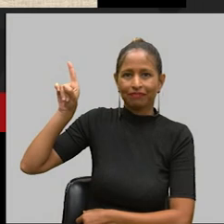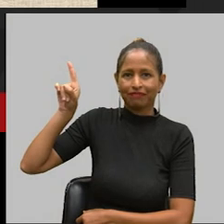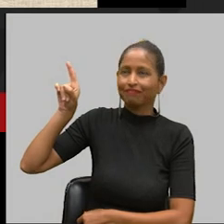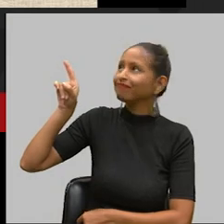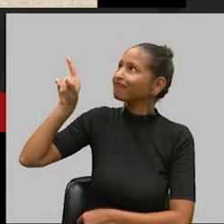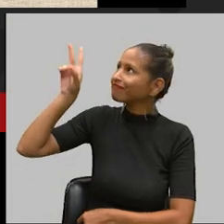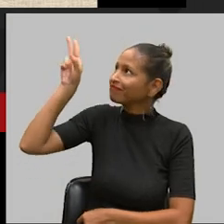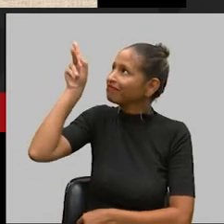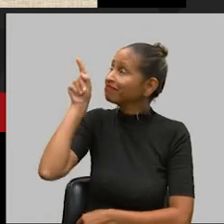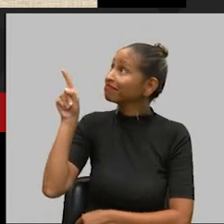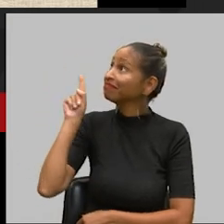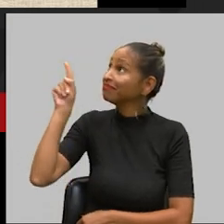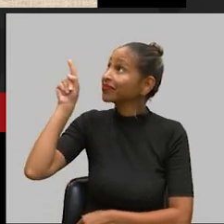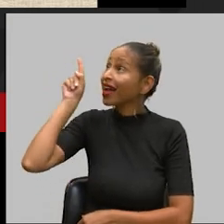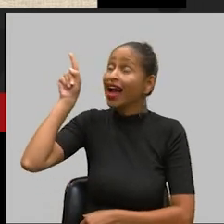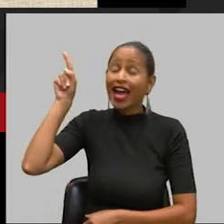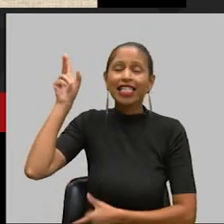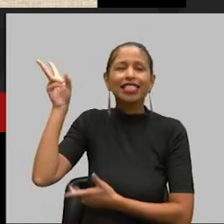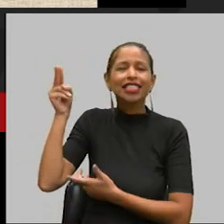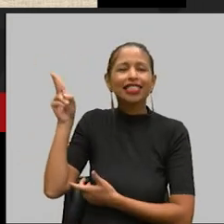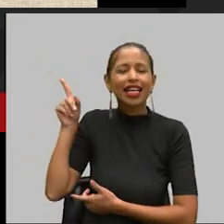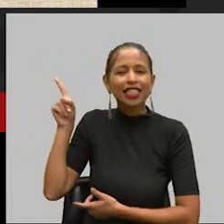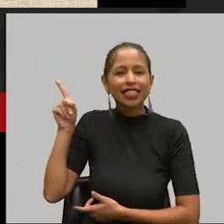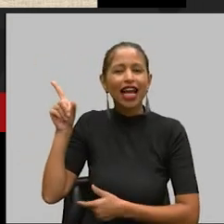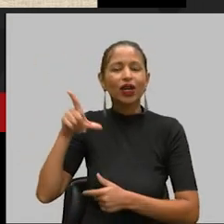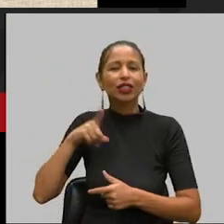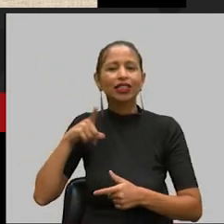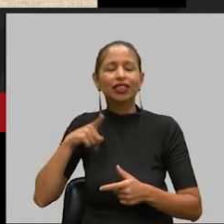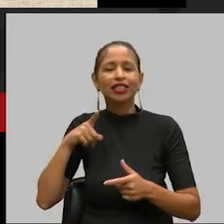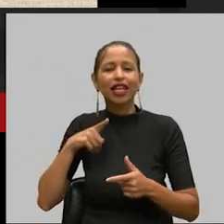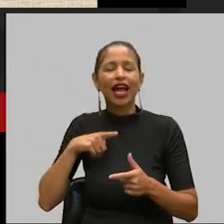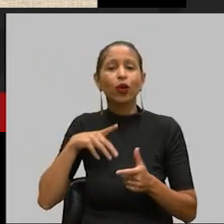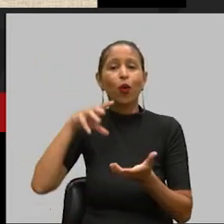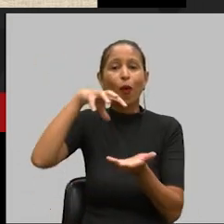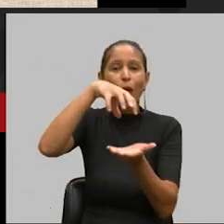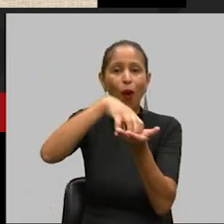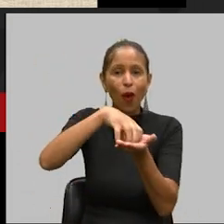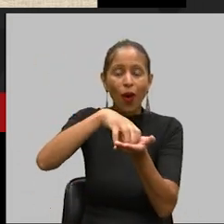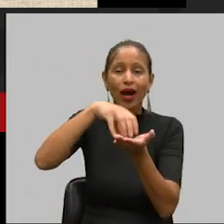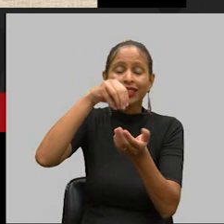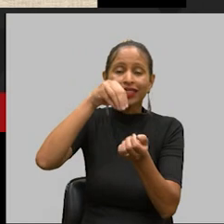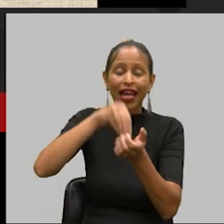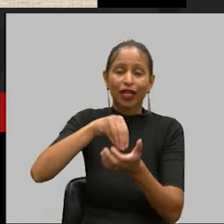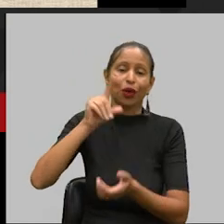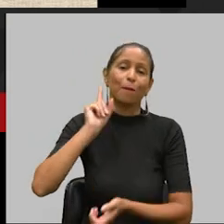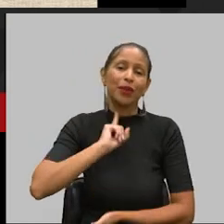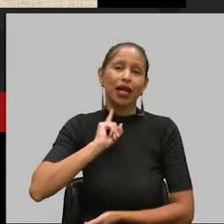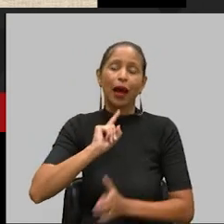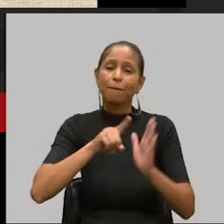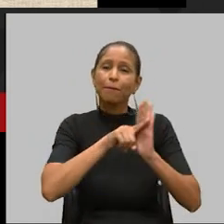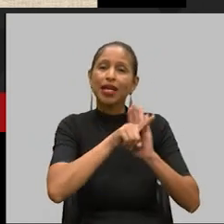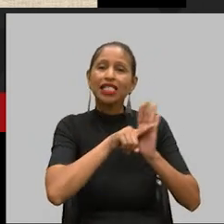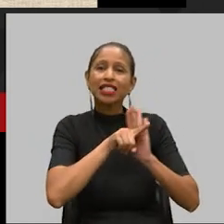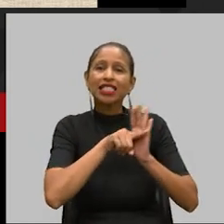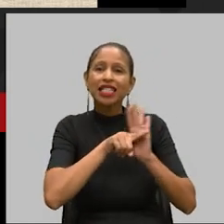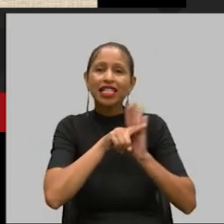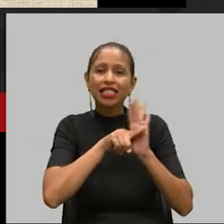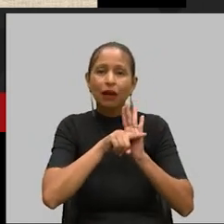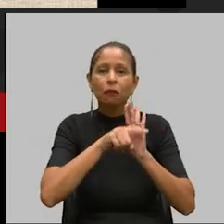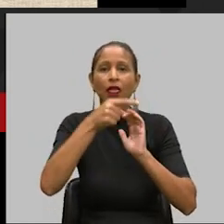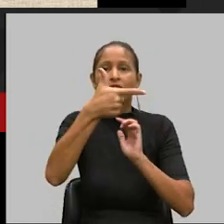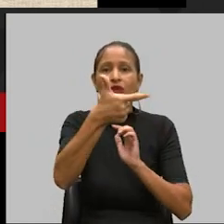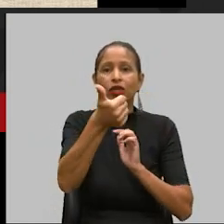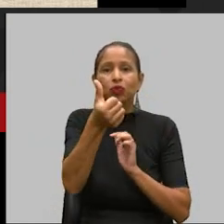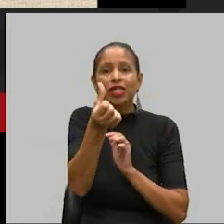esse aí é uma a atuação do proner em Minas Gerais isso é um dado de pesquisa de 2016